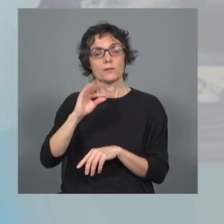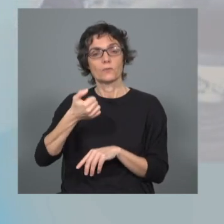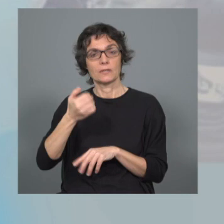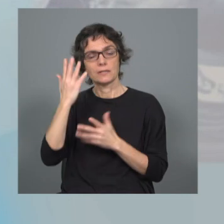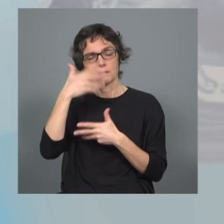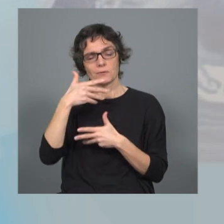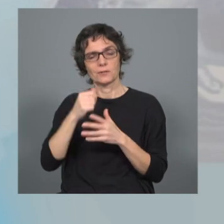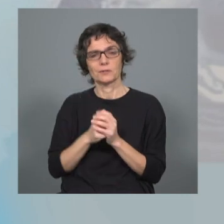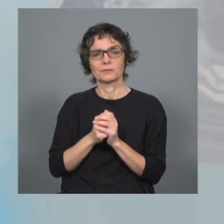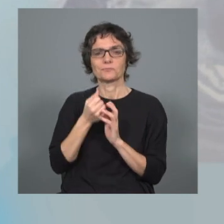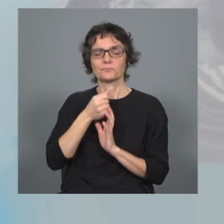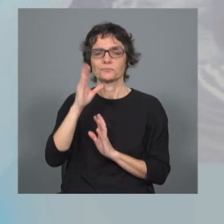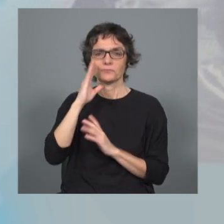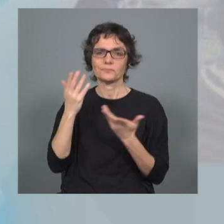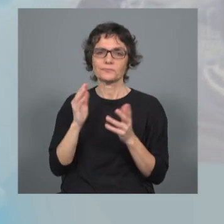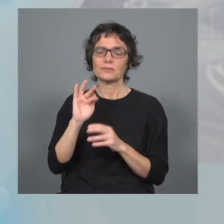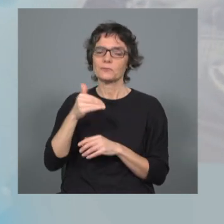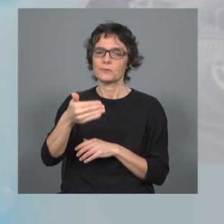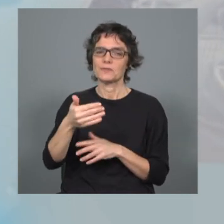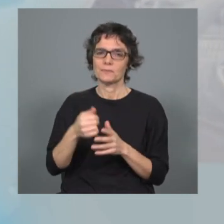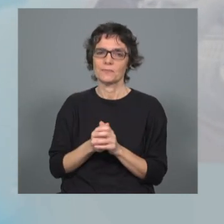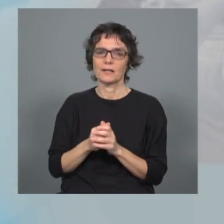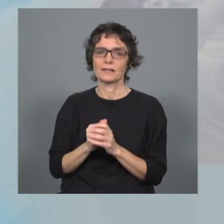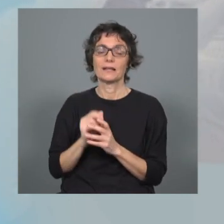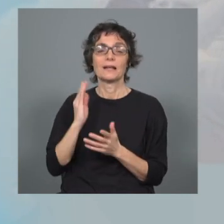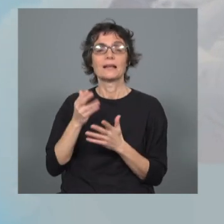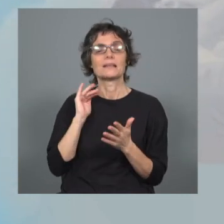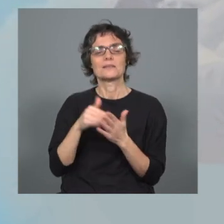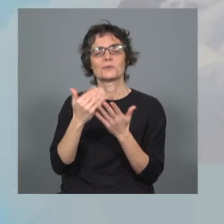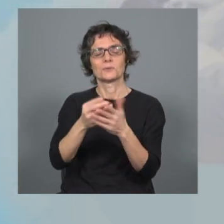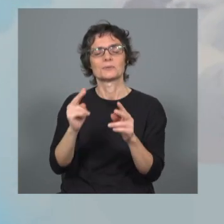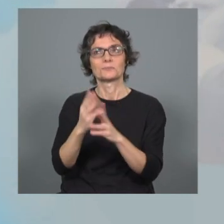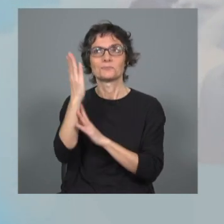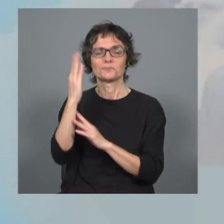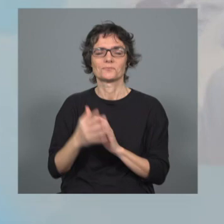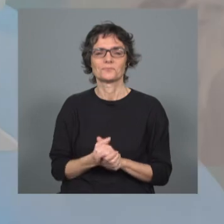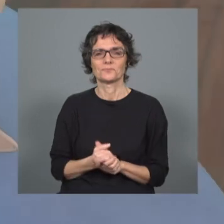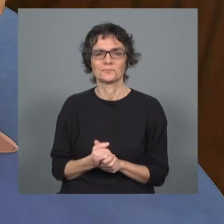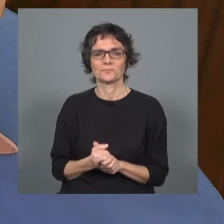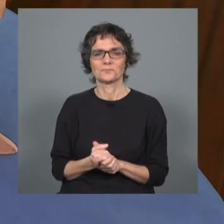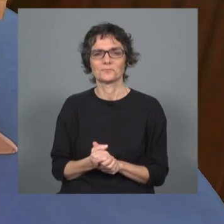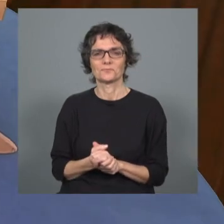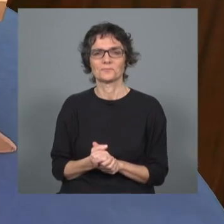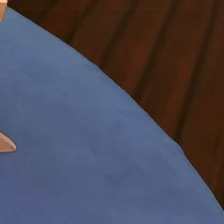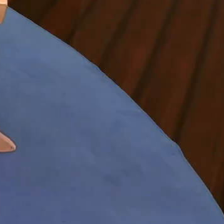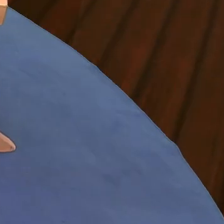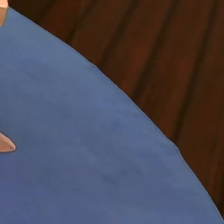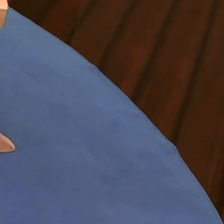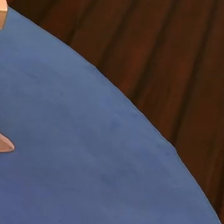22h45. Desejo-lhe uma boa tarde, ótimo fim de semana. Até à próxima segunda-feira, se Deus quiser.